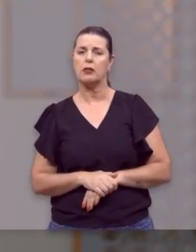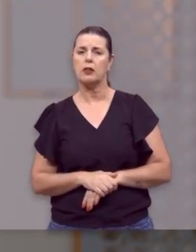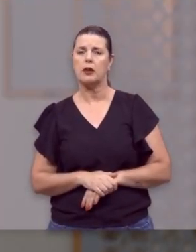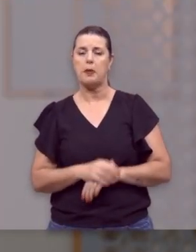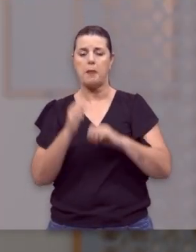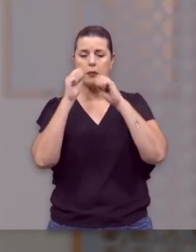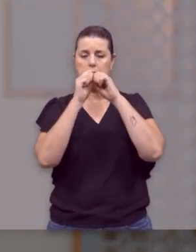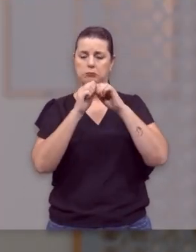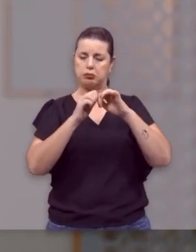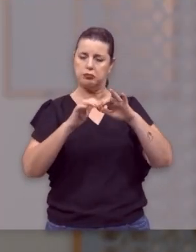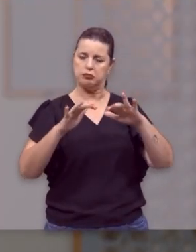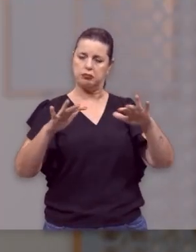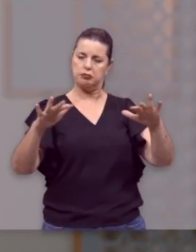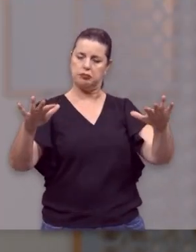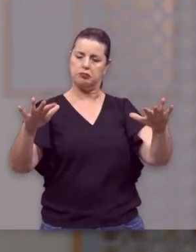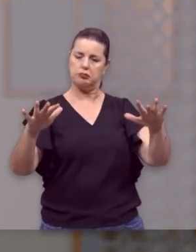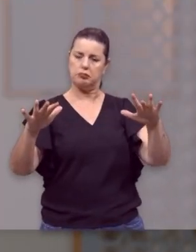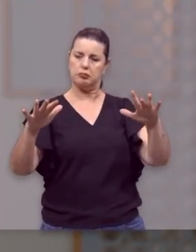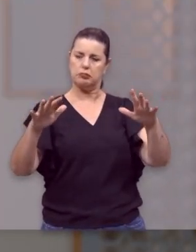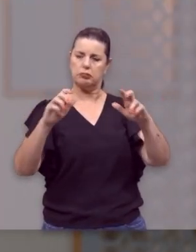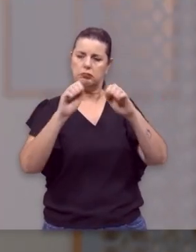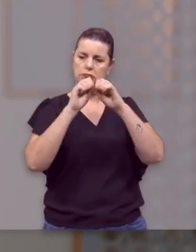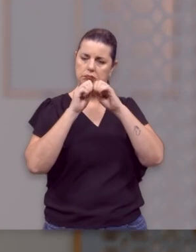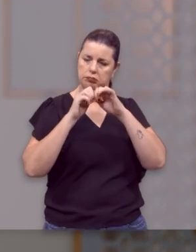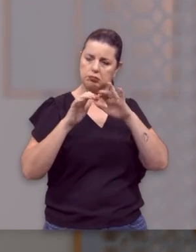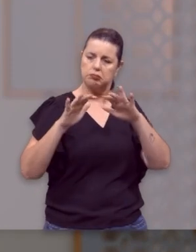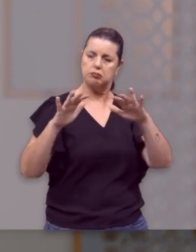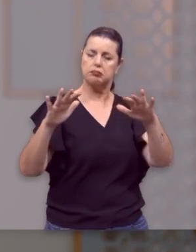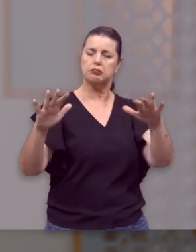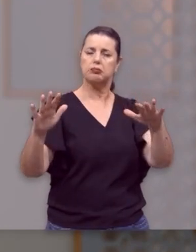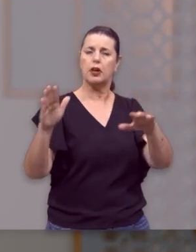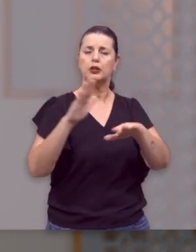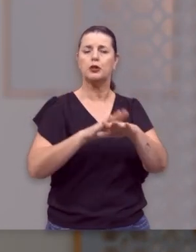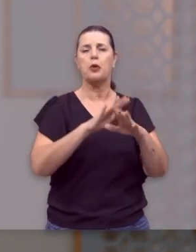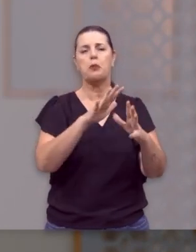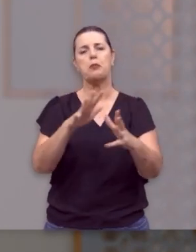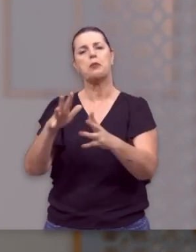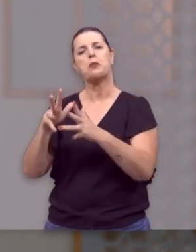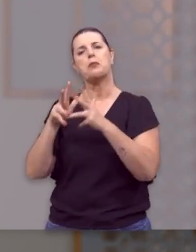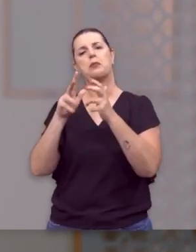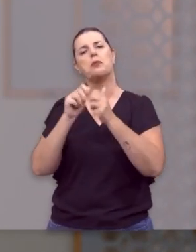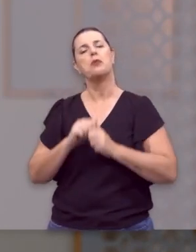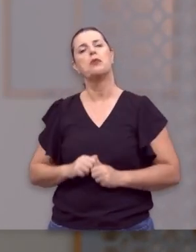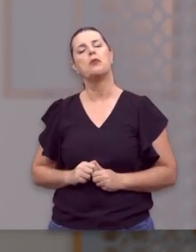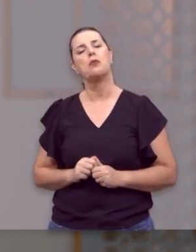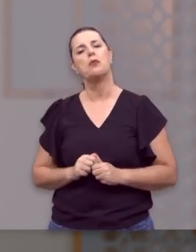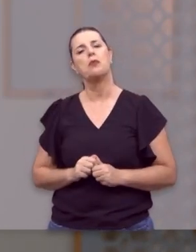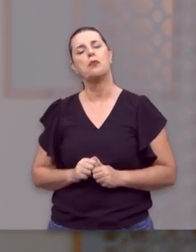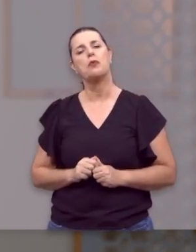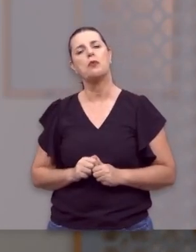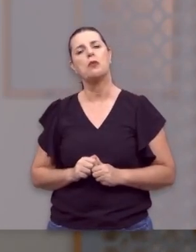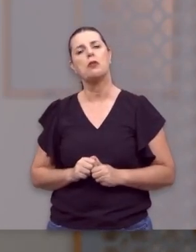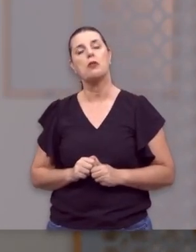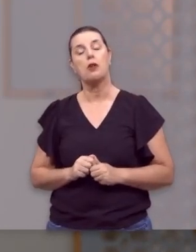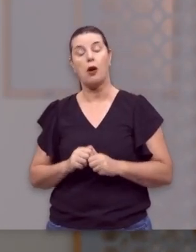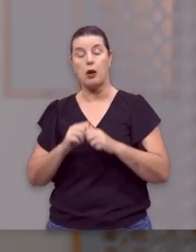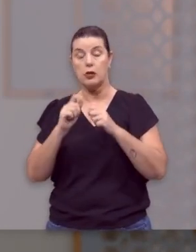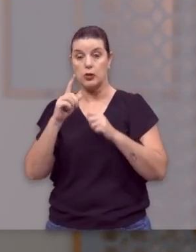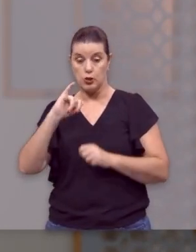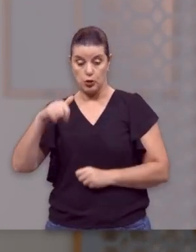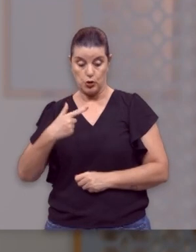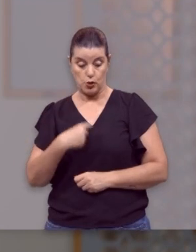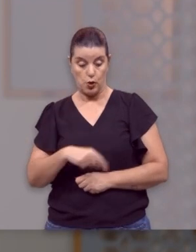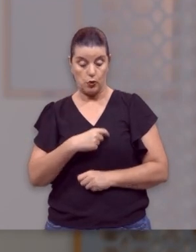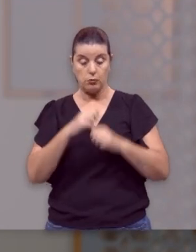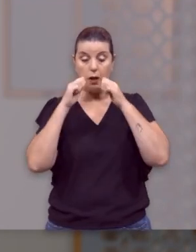que espalha seus galhos e se estendem sobre o muro. Ou seja, ele é um ramo frutífero junto à fonte